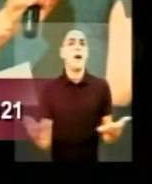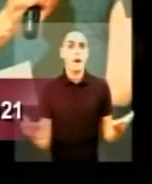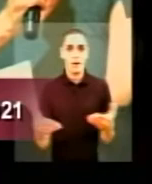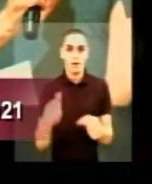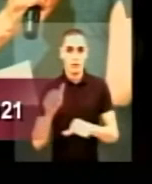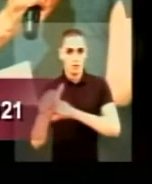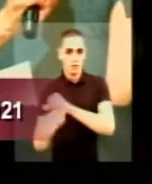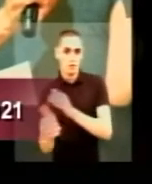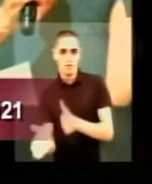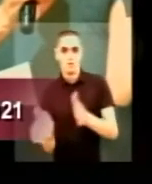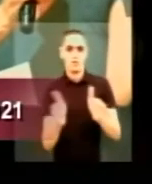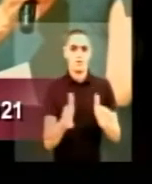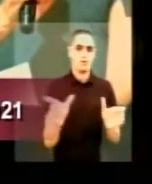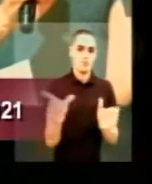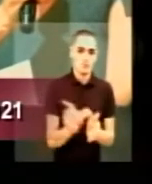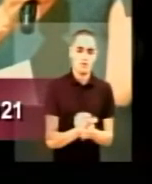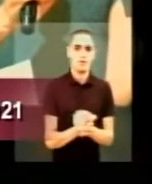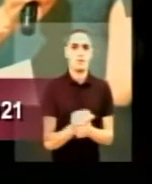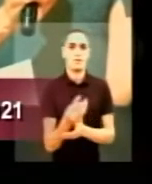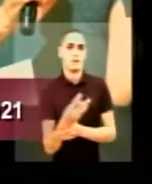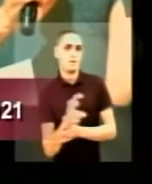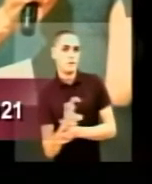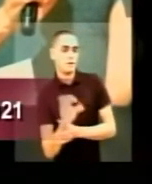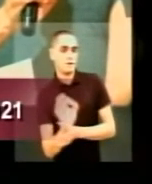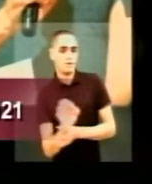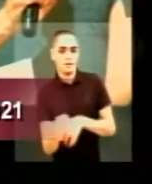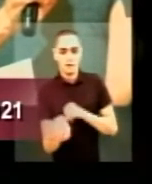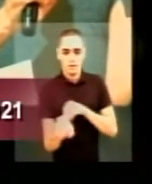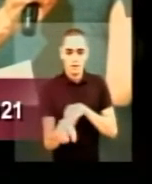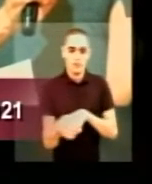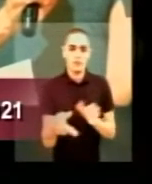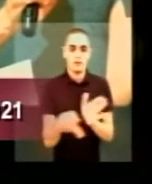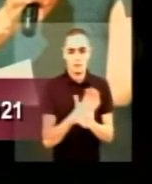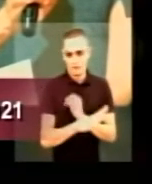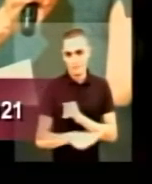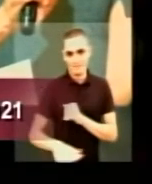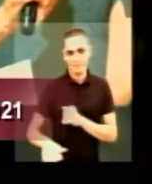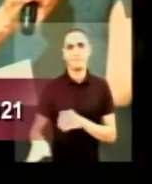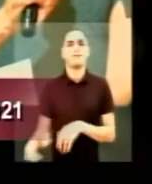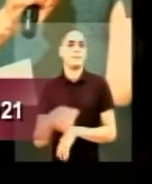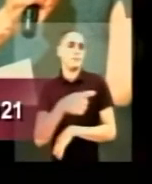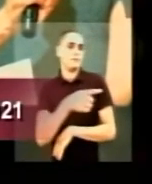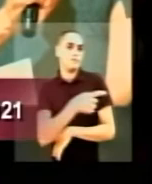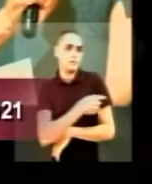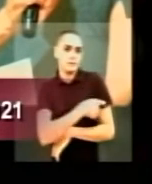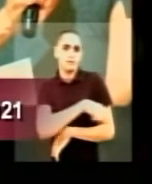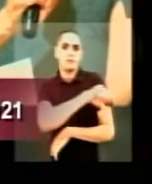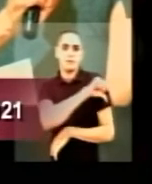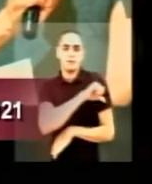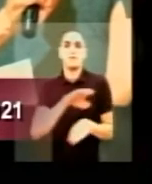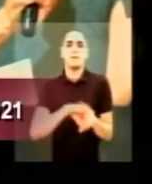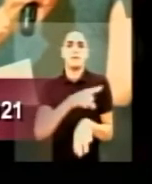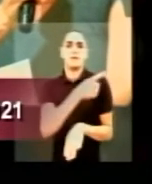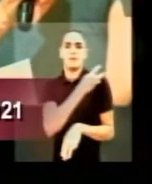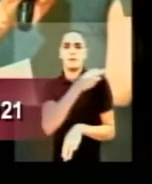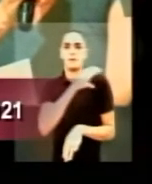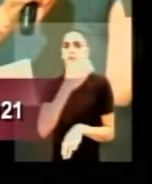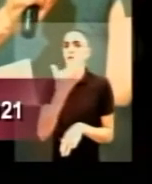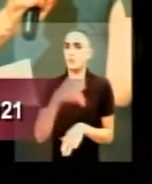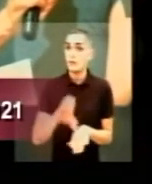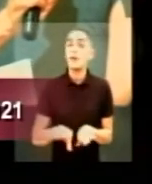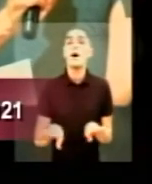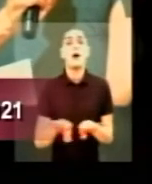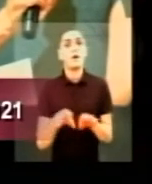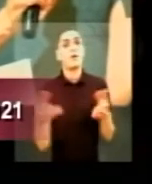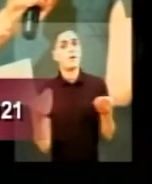para 35%, que é educação infantil, ensino fundamental e ensino médio. Os cursos do nível superior, menos